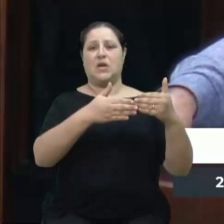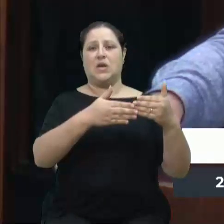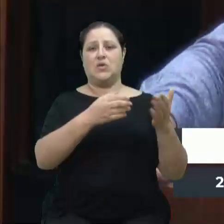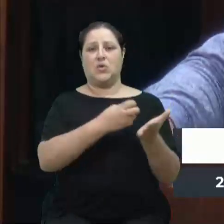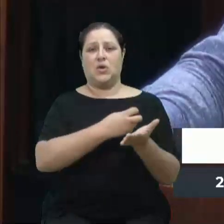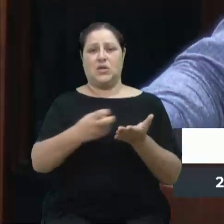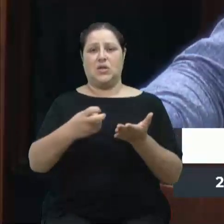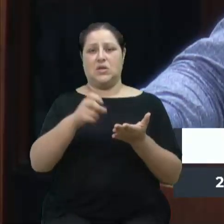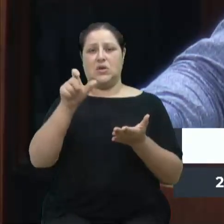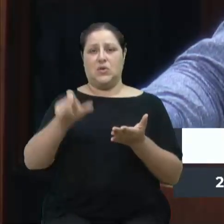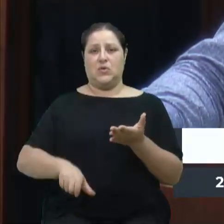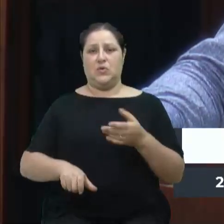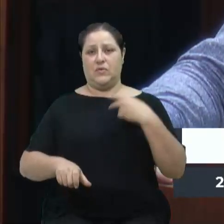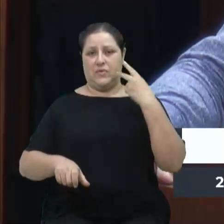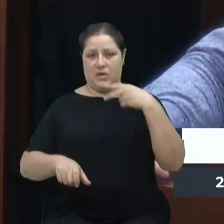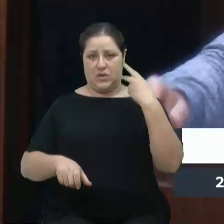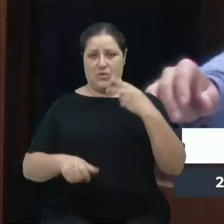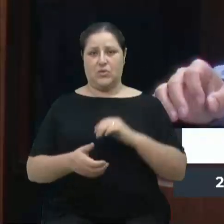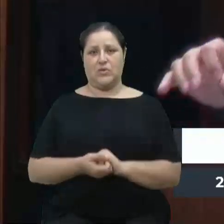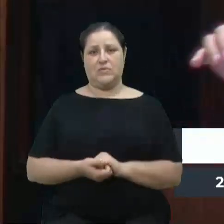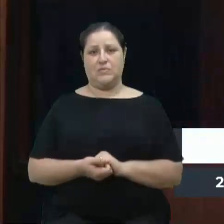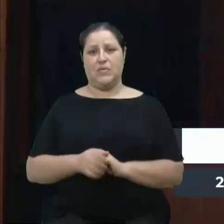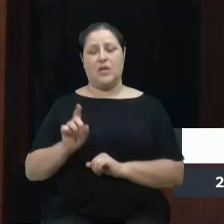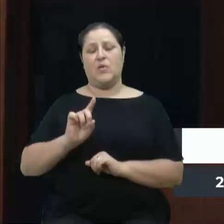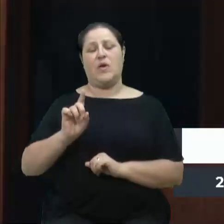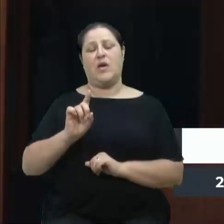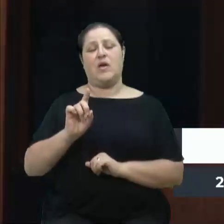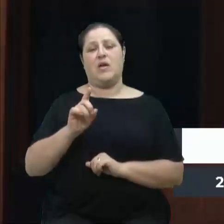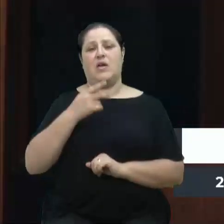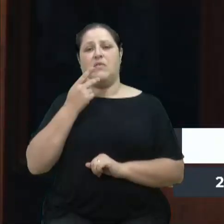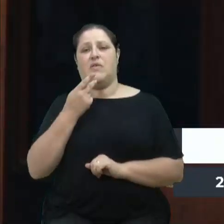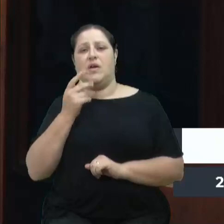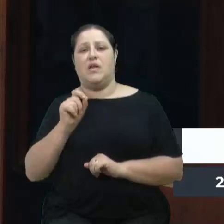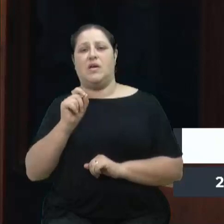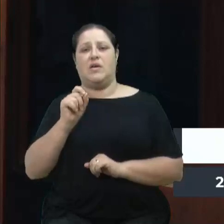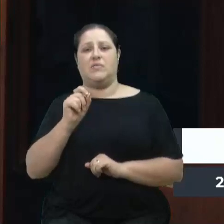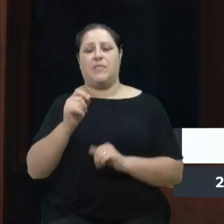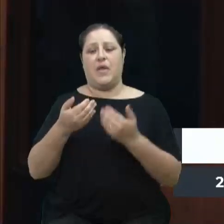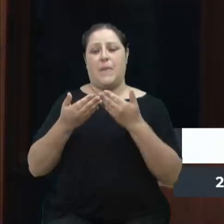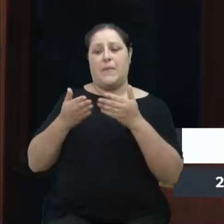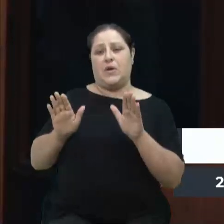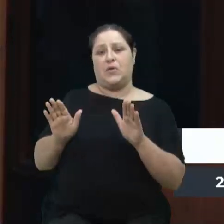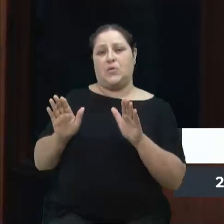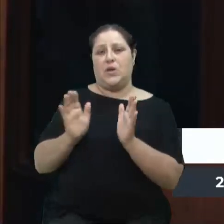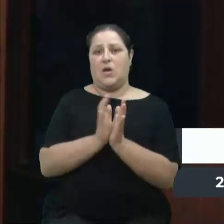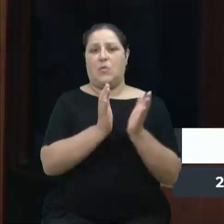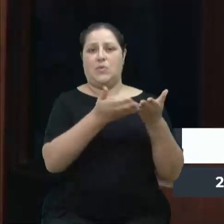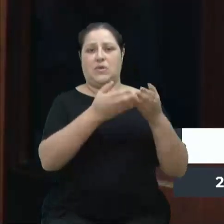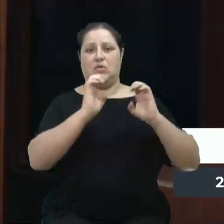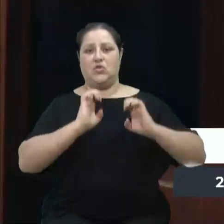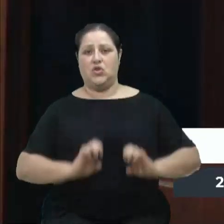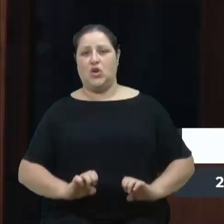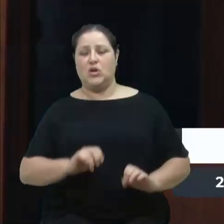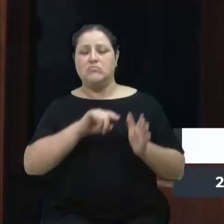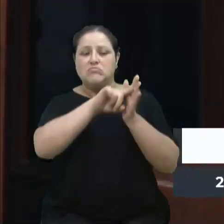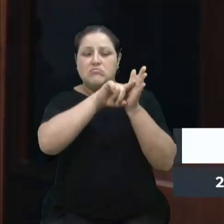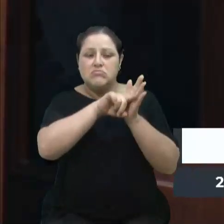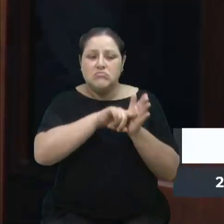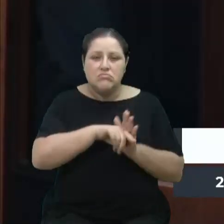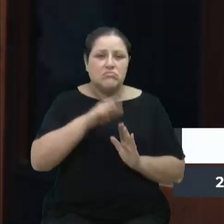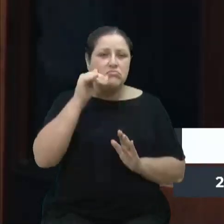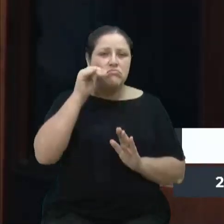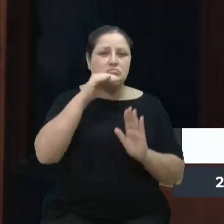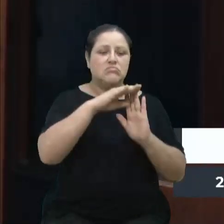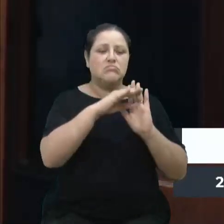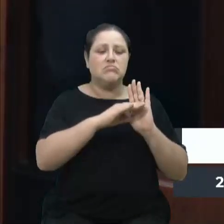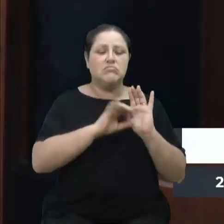um vereador. Nós não estamos falando da abertura de uma comissão de ética para averiguar uma pauta